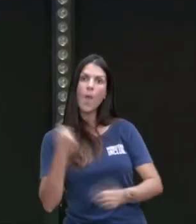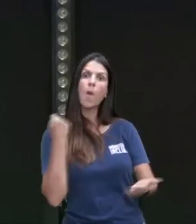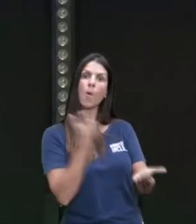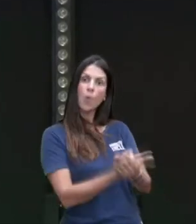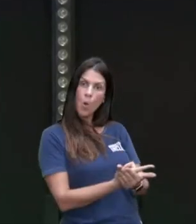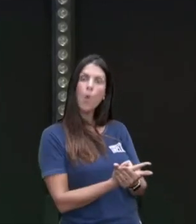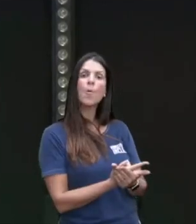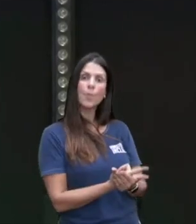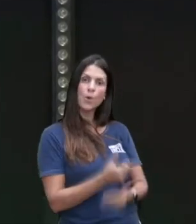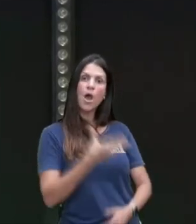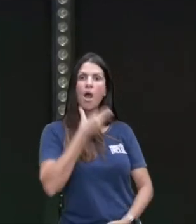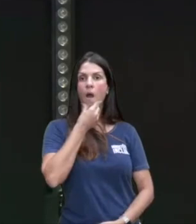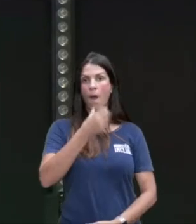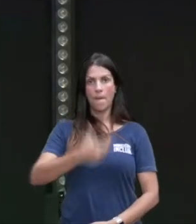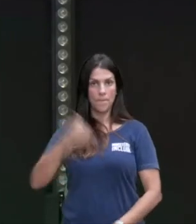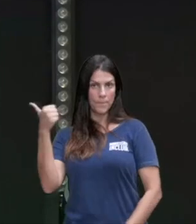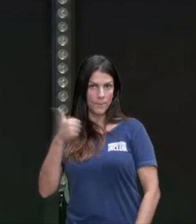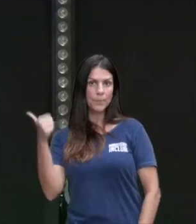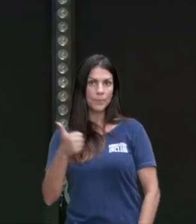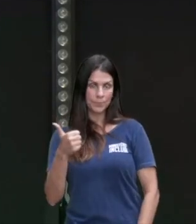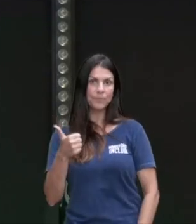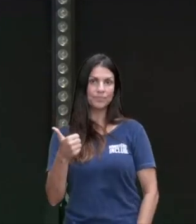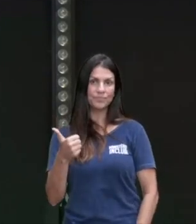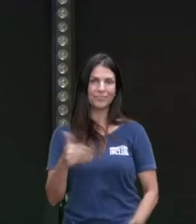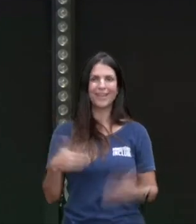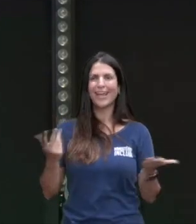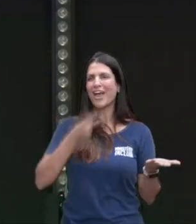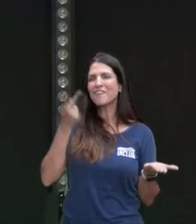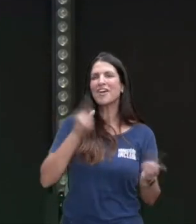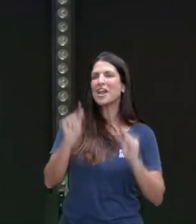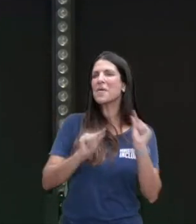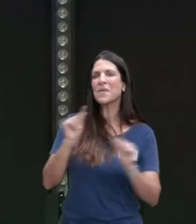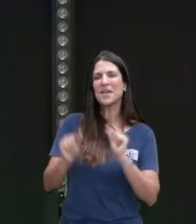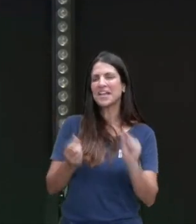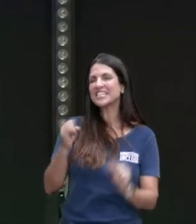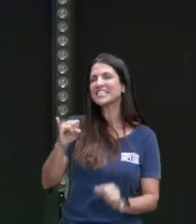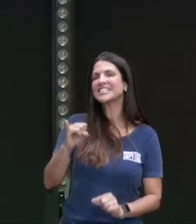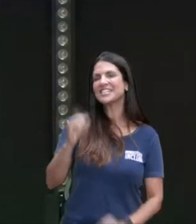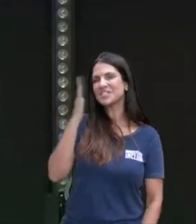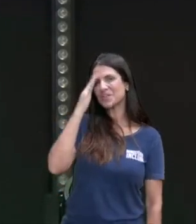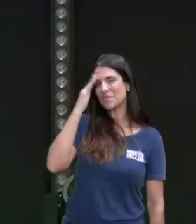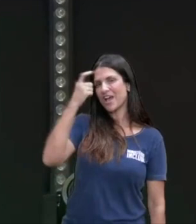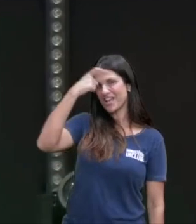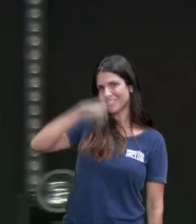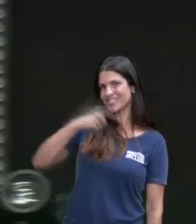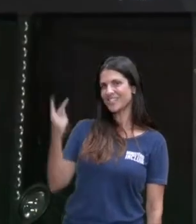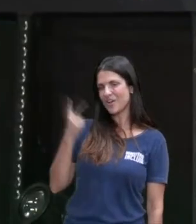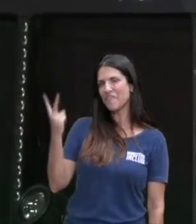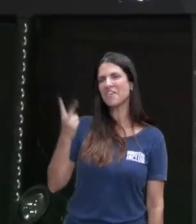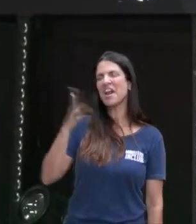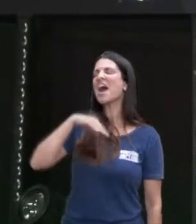rapaz Vai para o quinto dos infernos Jacó O Que conversa é essa tá maluco Que